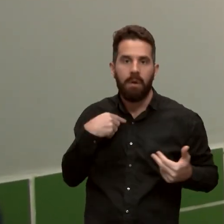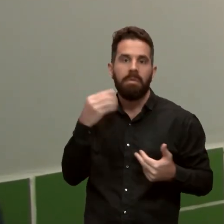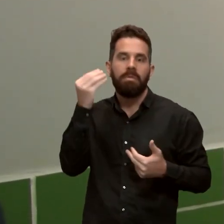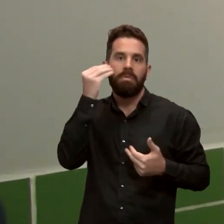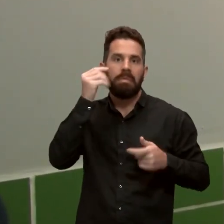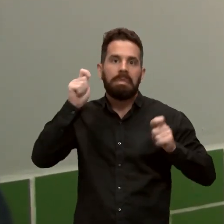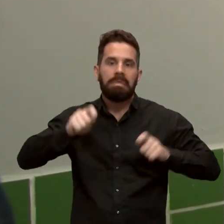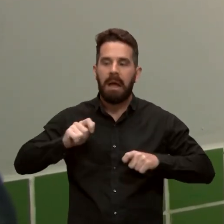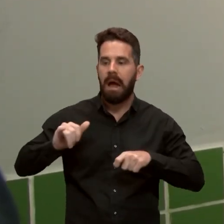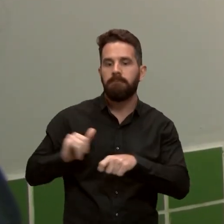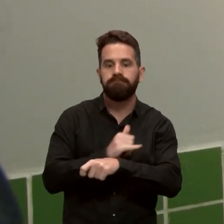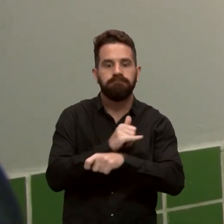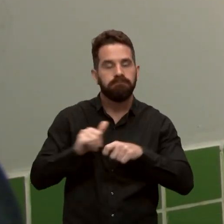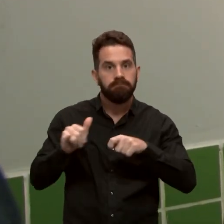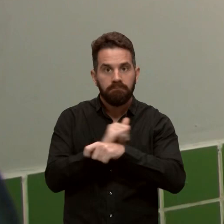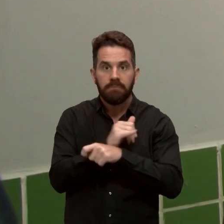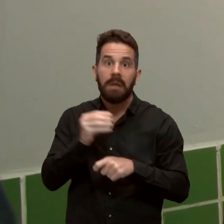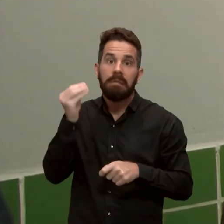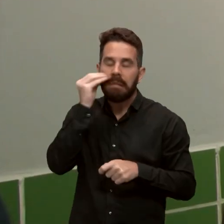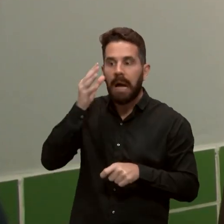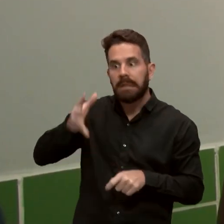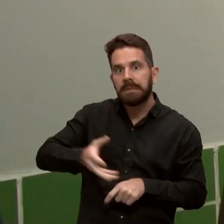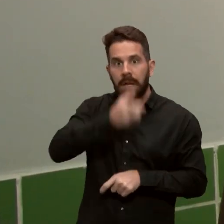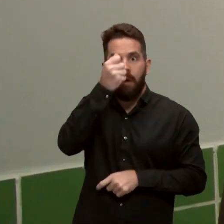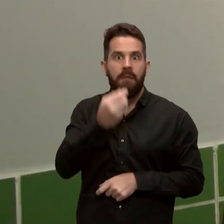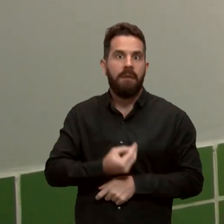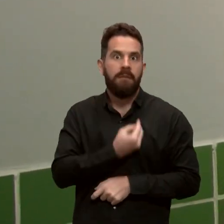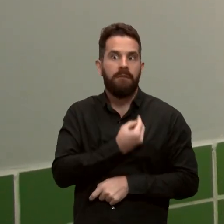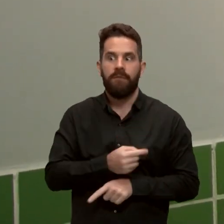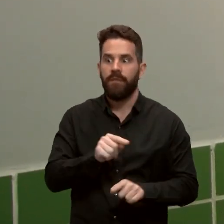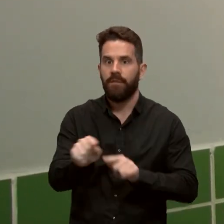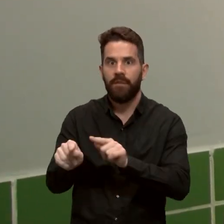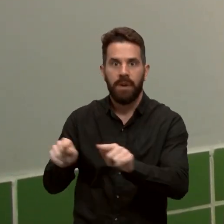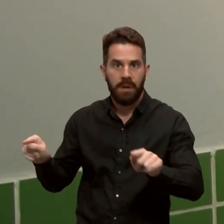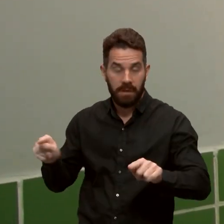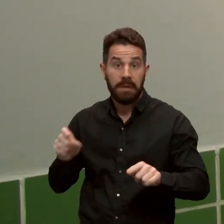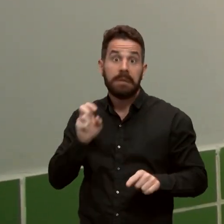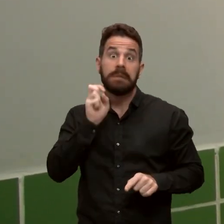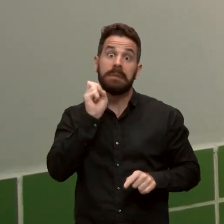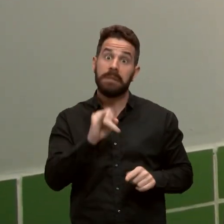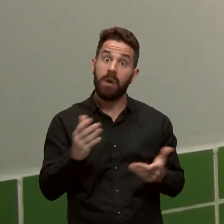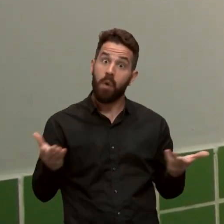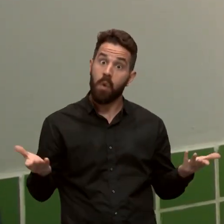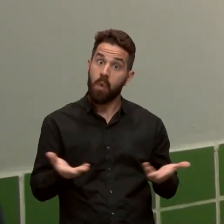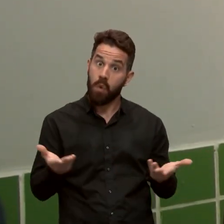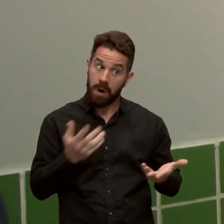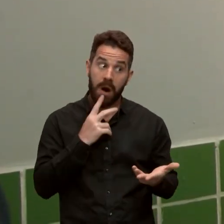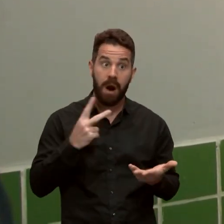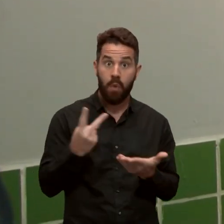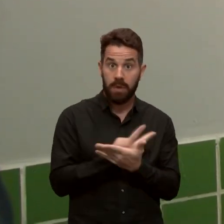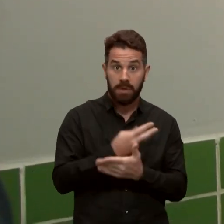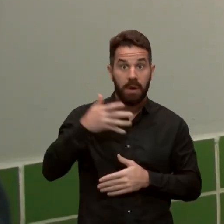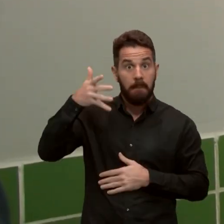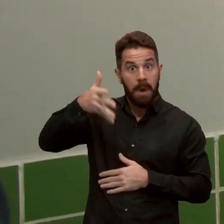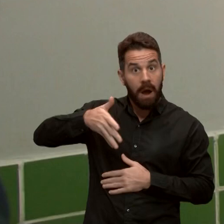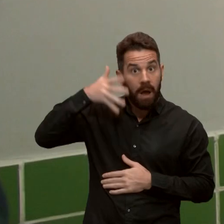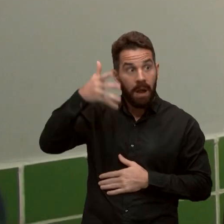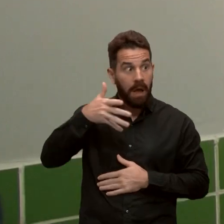técnicas que foram passadas hoje é essencial para que a gente possa dar auxílio aos nossos alunos, né? Para socorrer no momento